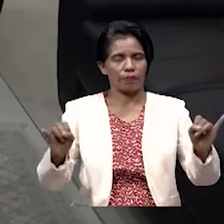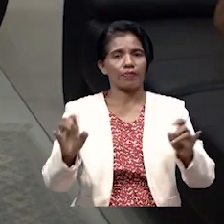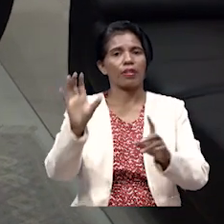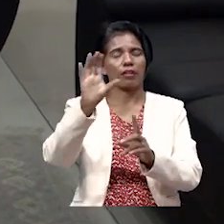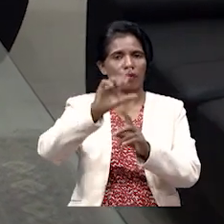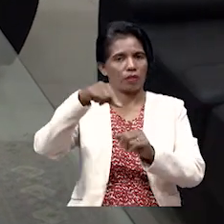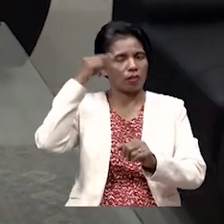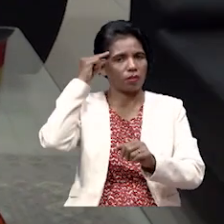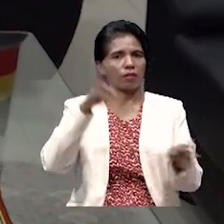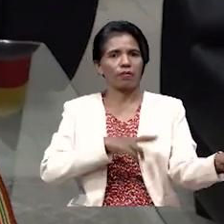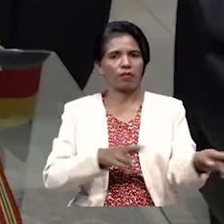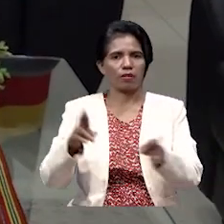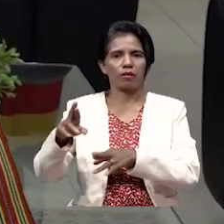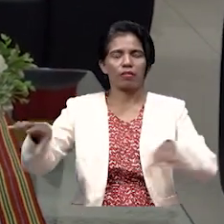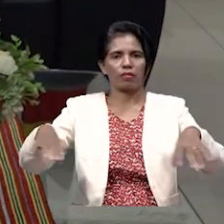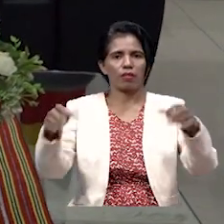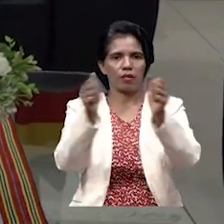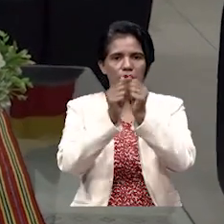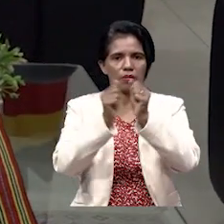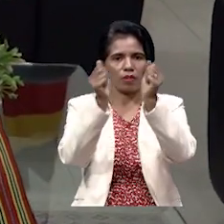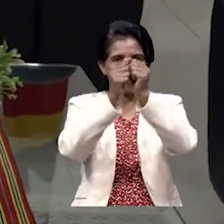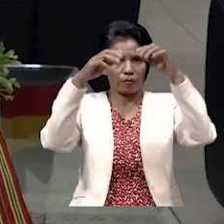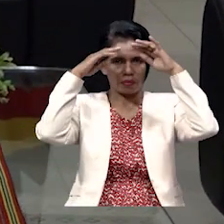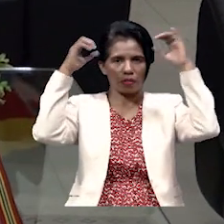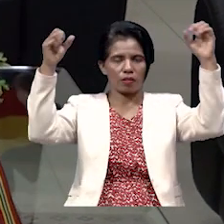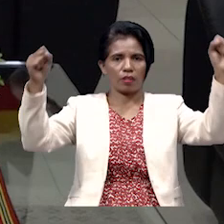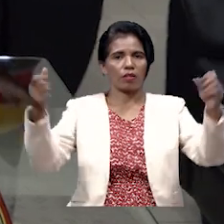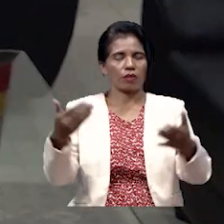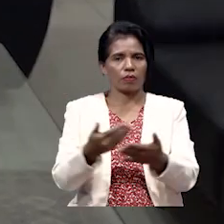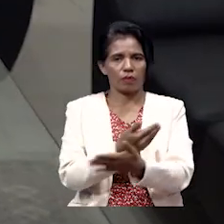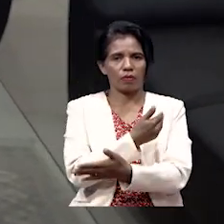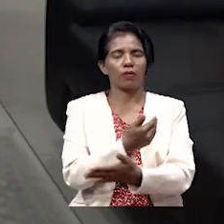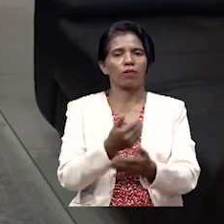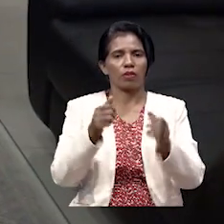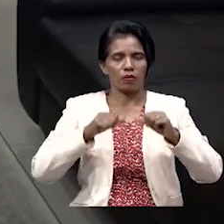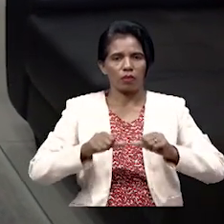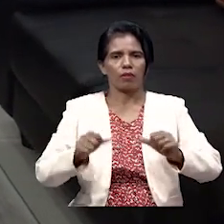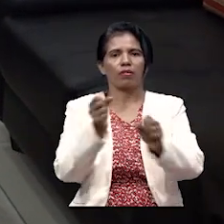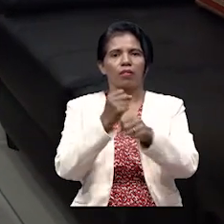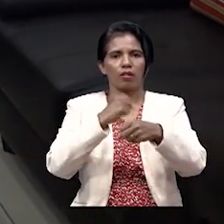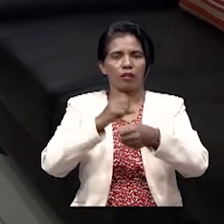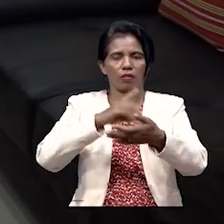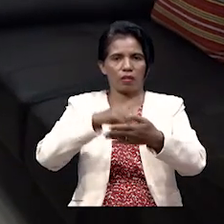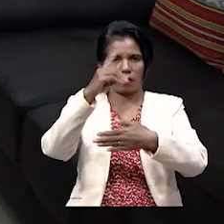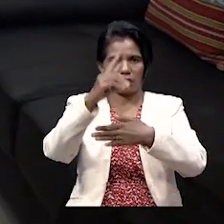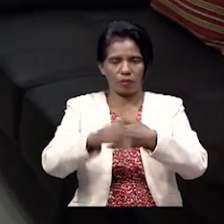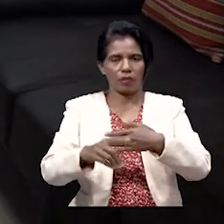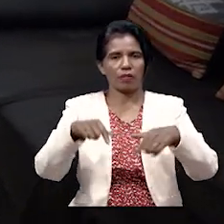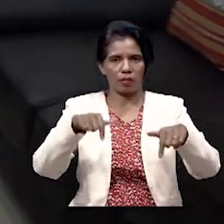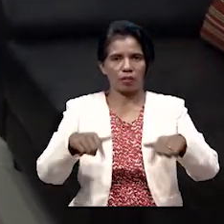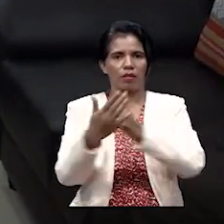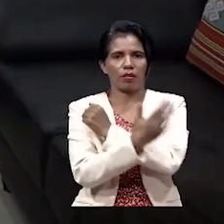Hateten, pronto serviço ramuto com o presidente da República FON, onde continua a ralar o desenvolvimento e a